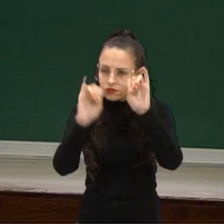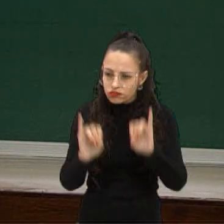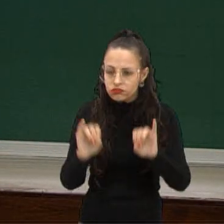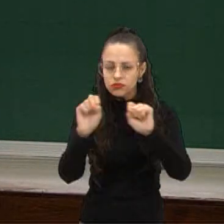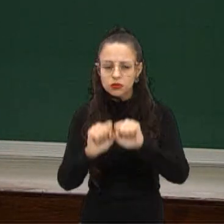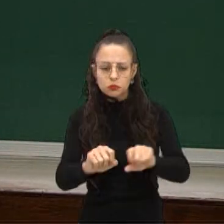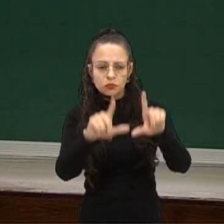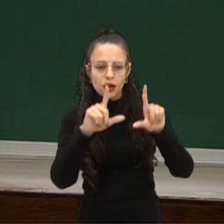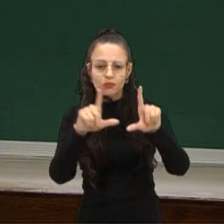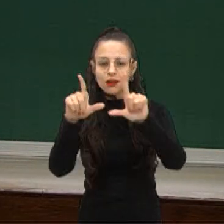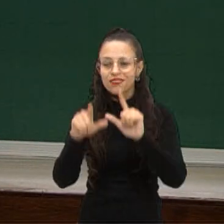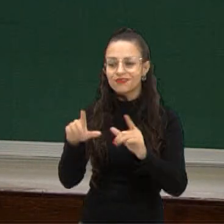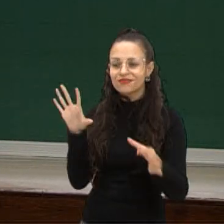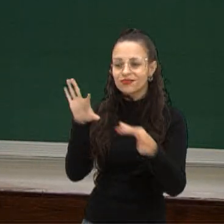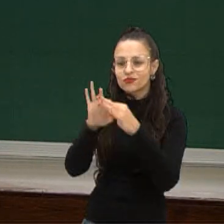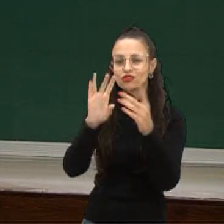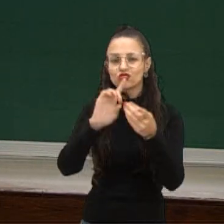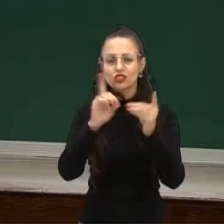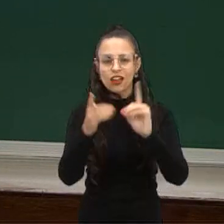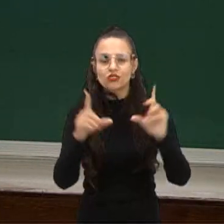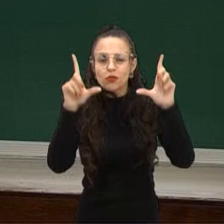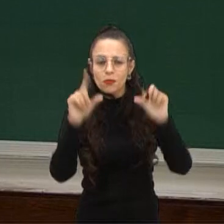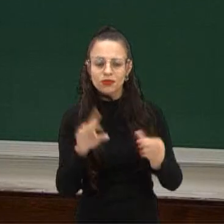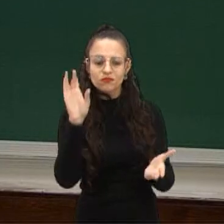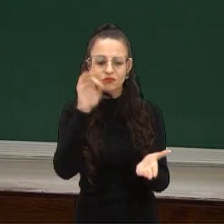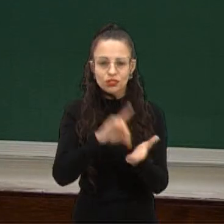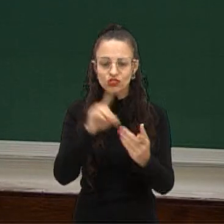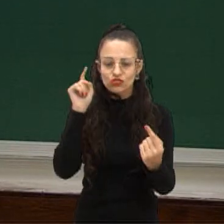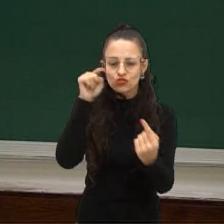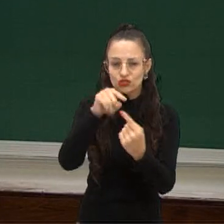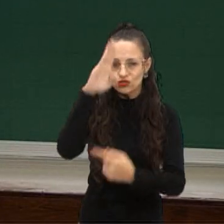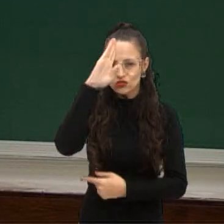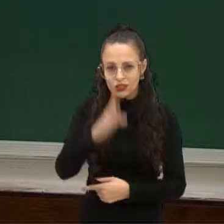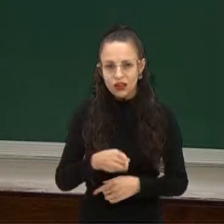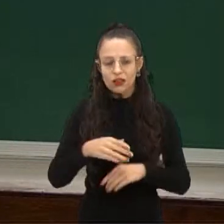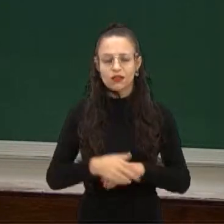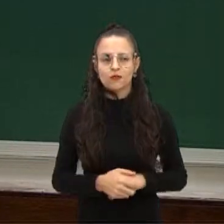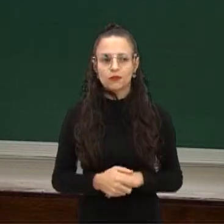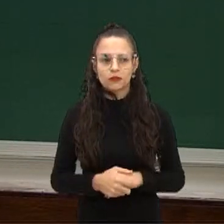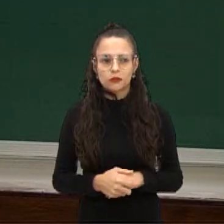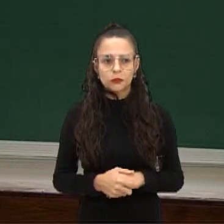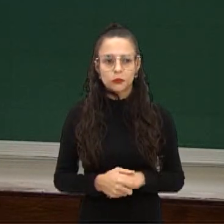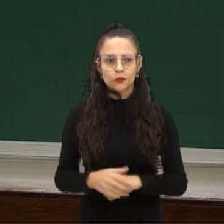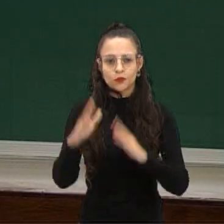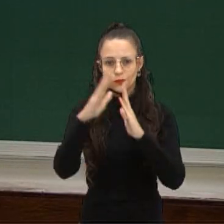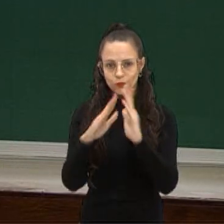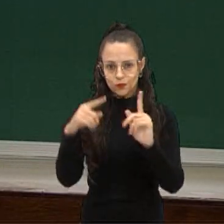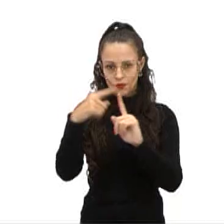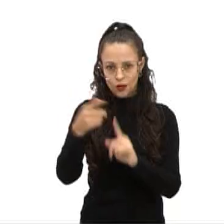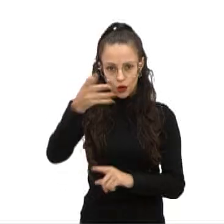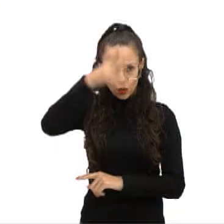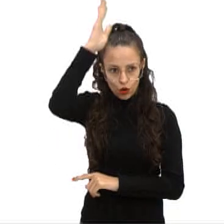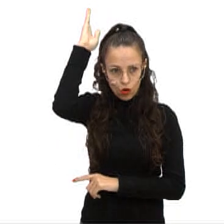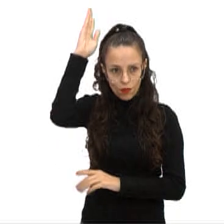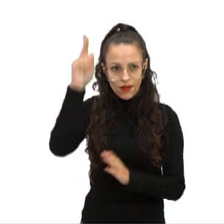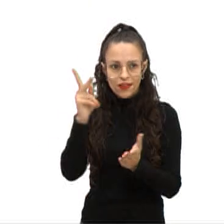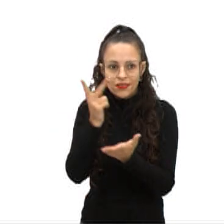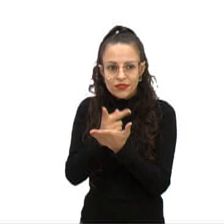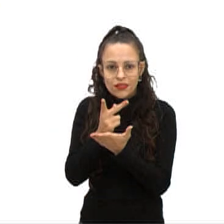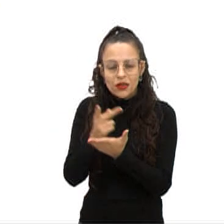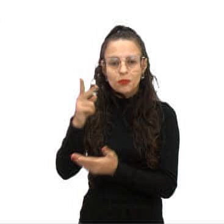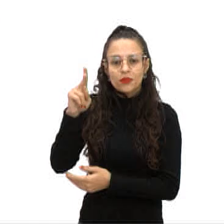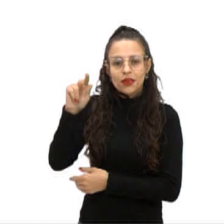que ser um pouco mais didática, menos realista e mais objetiva, tá? A igreja românica era sempre